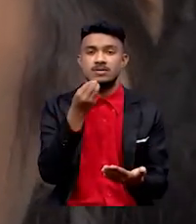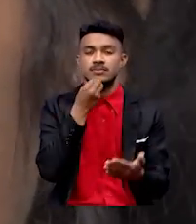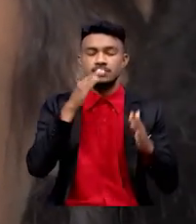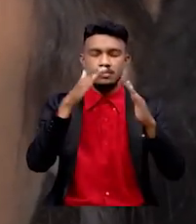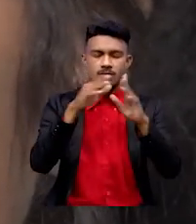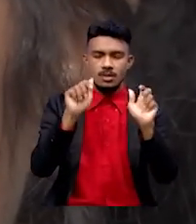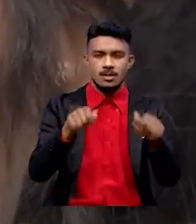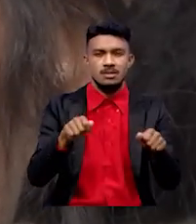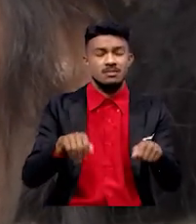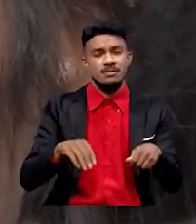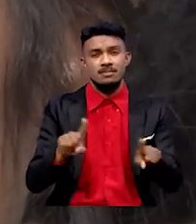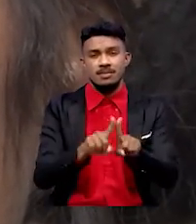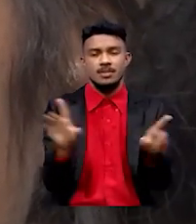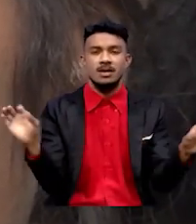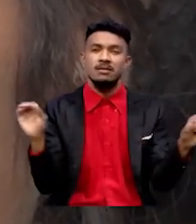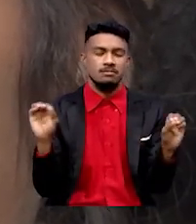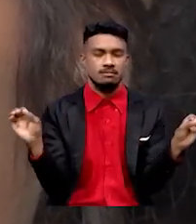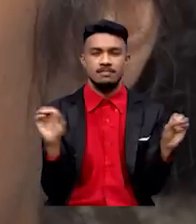laya lair.